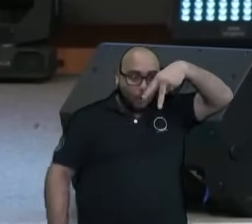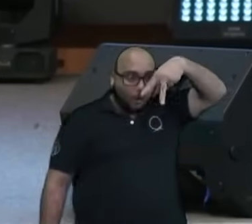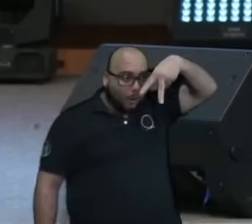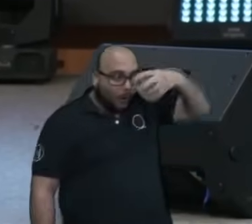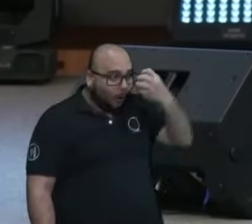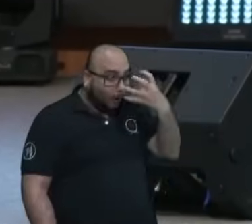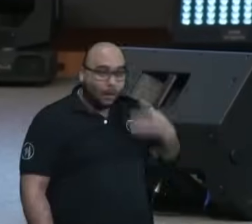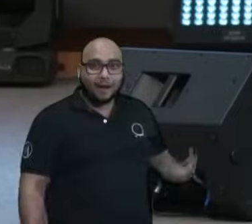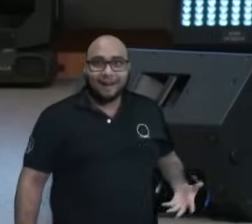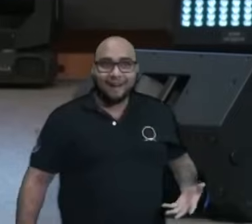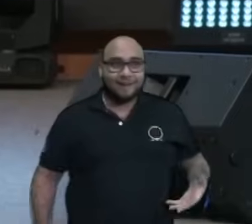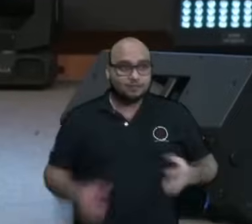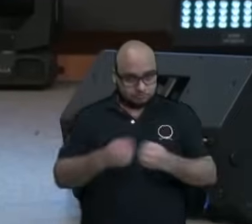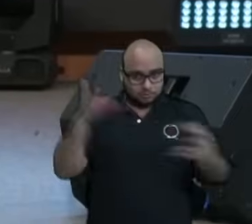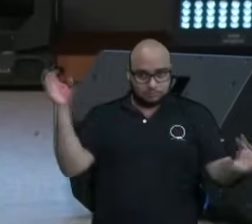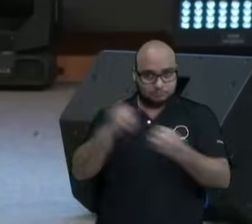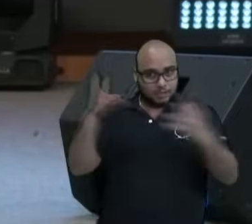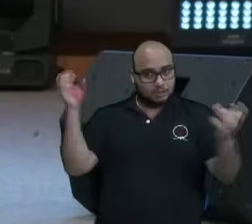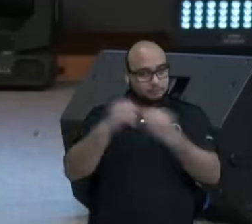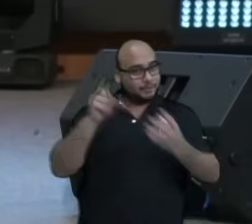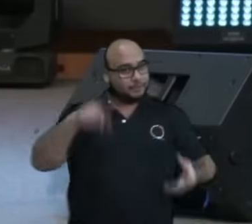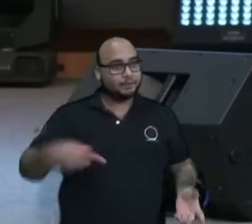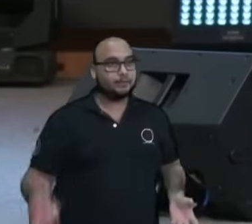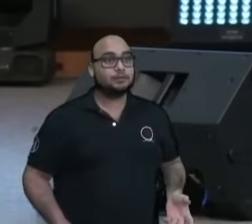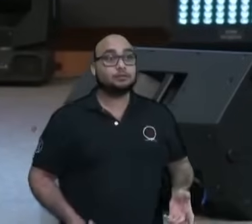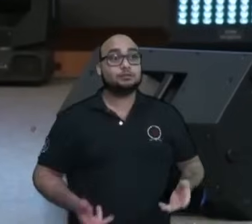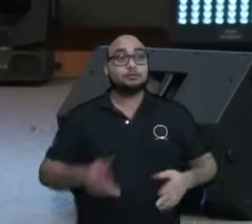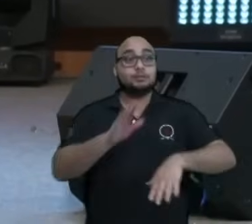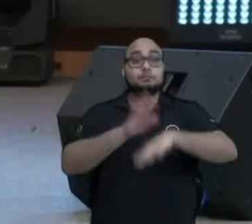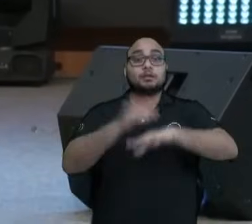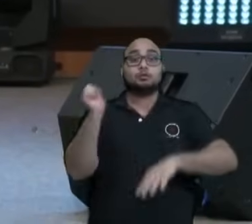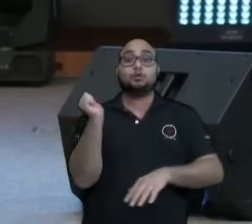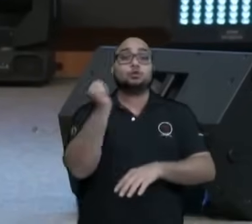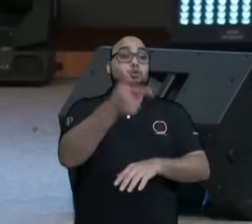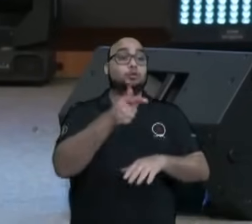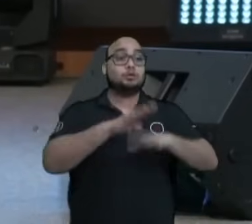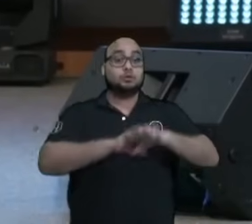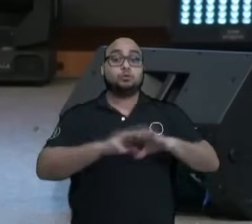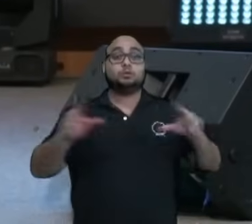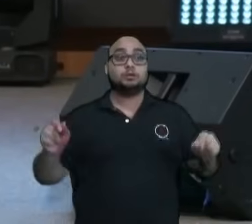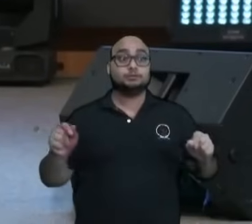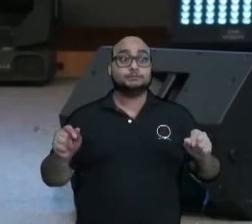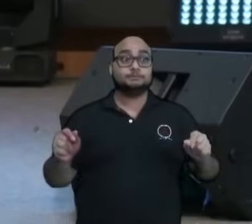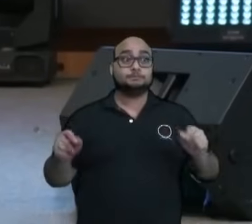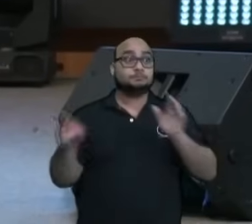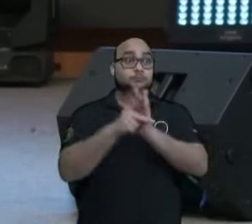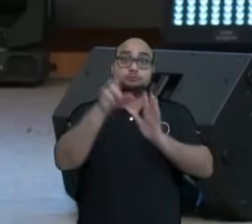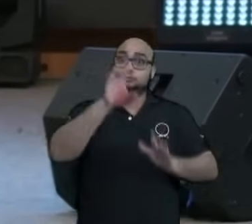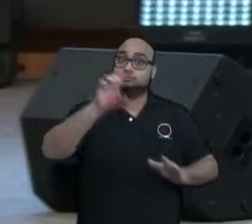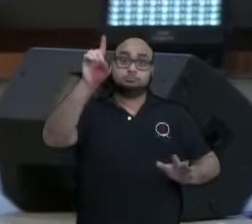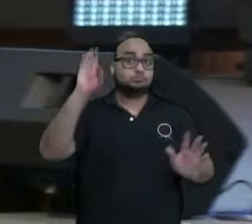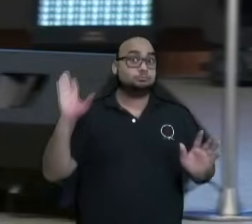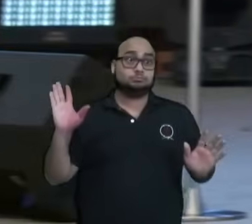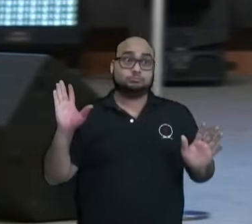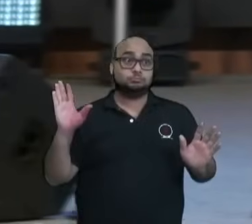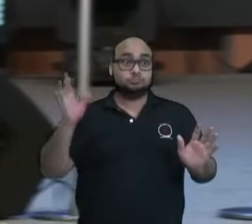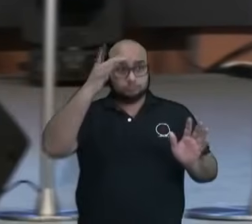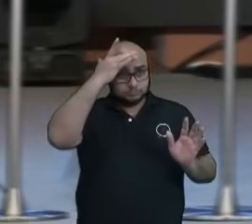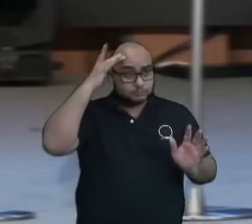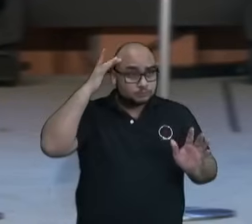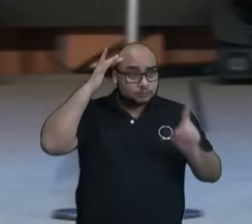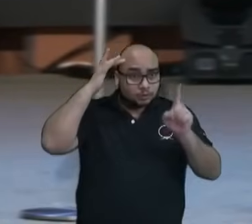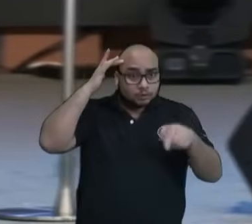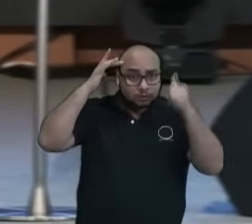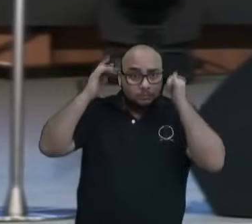num Tamar superior à cura divina os caras profetizavam operavam Maravilhas e expulsavam Demônios